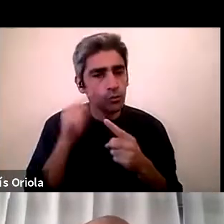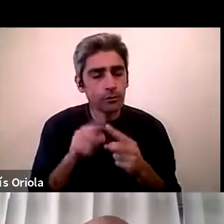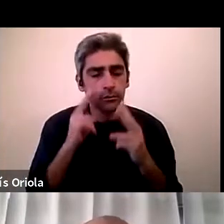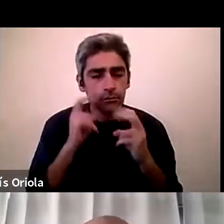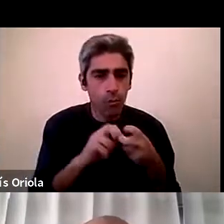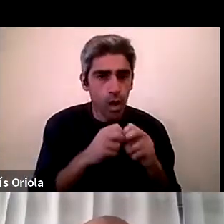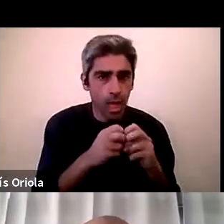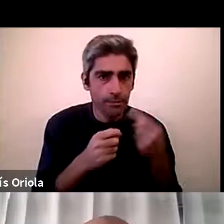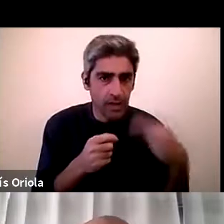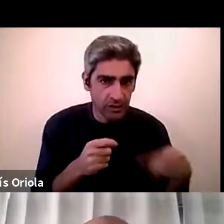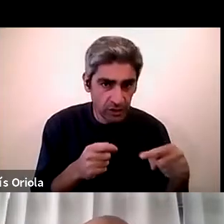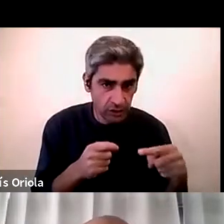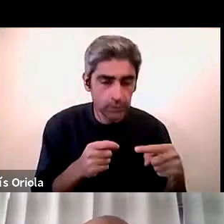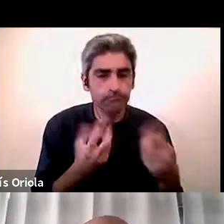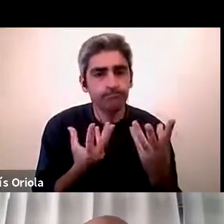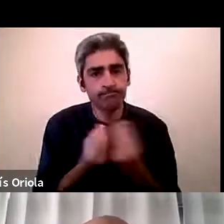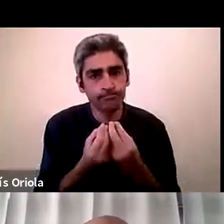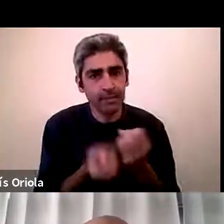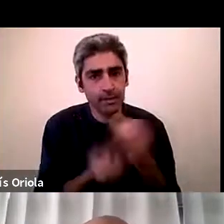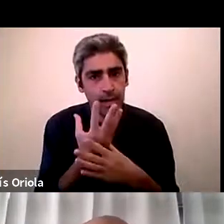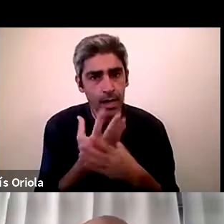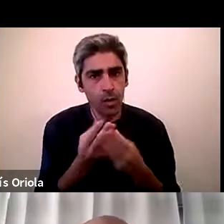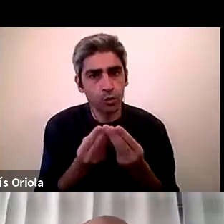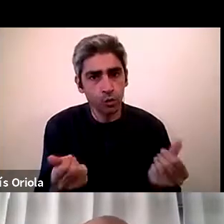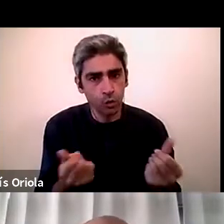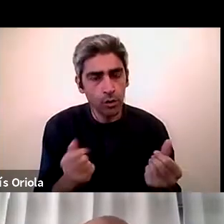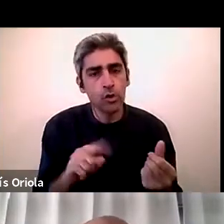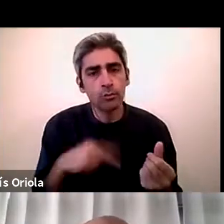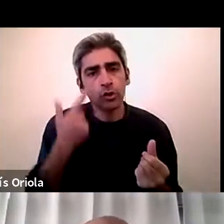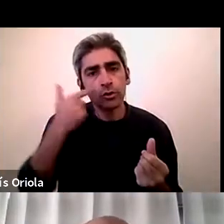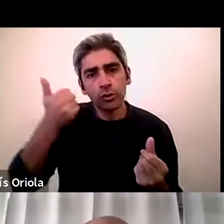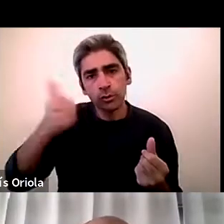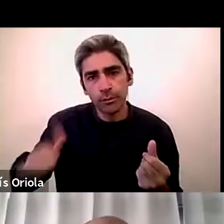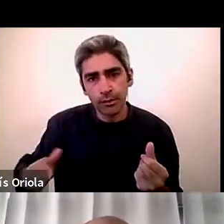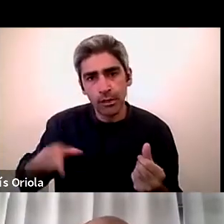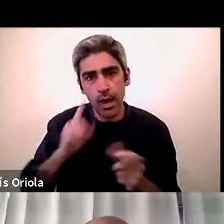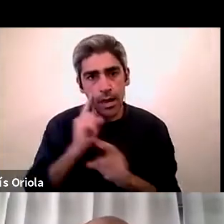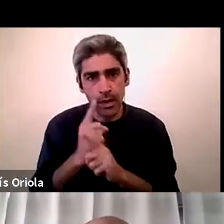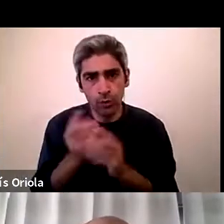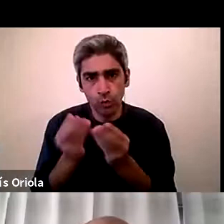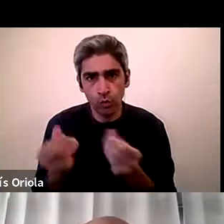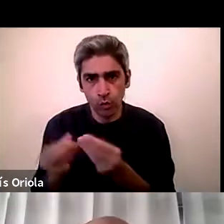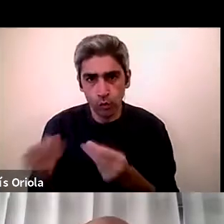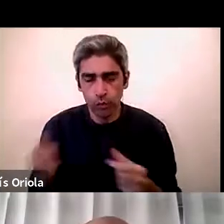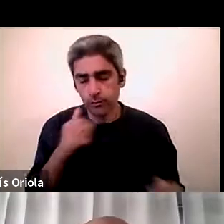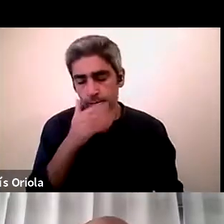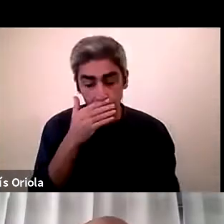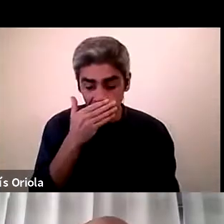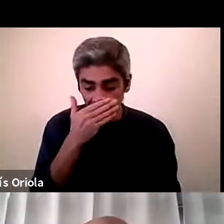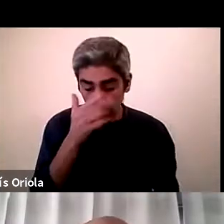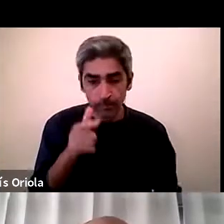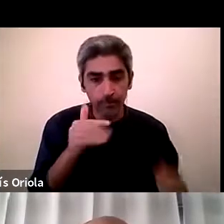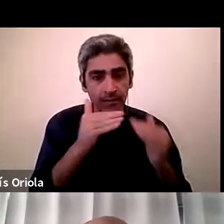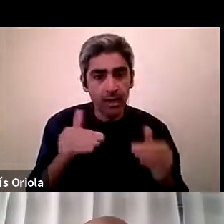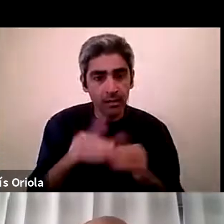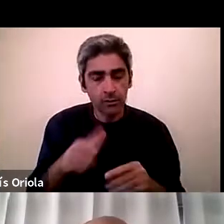problemas, co-criar soluções e depois experimentar essas mesmas soluções. Esta etapa da experimentação é